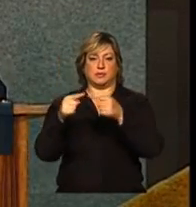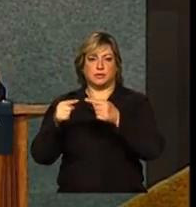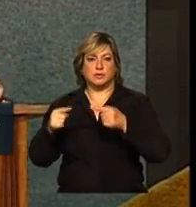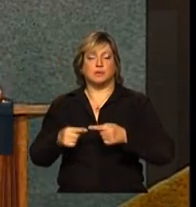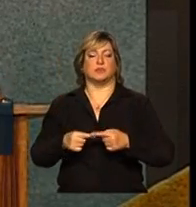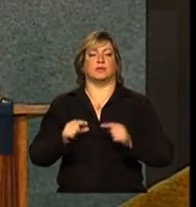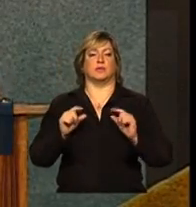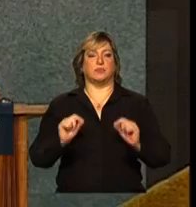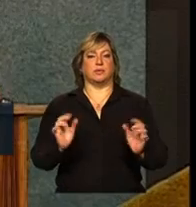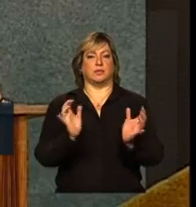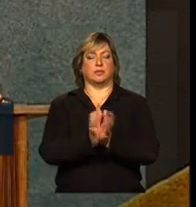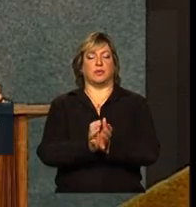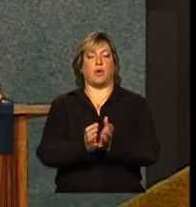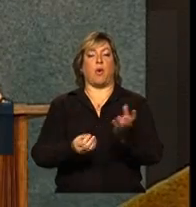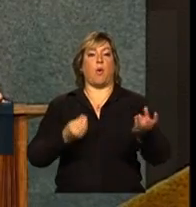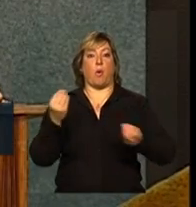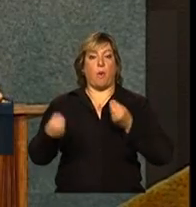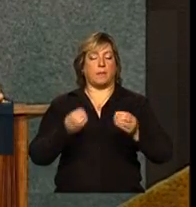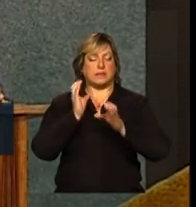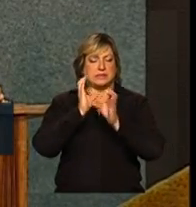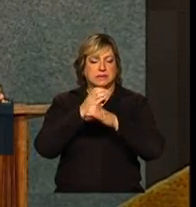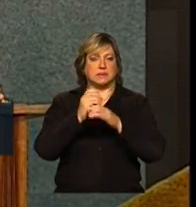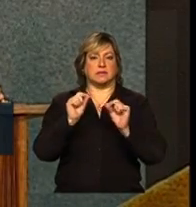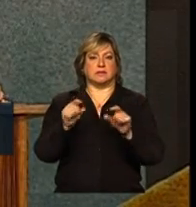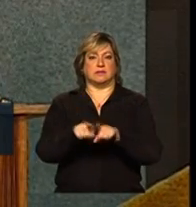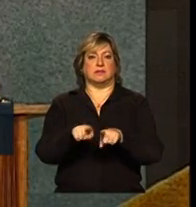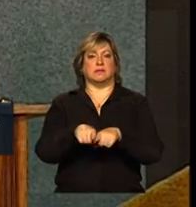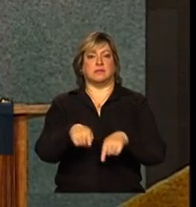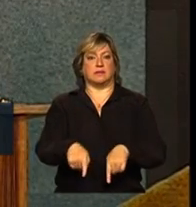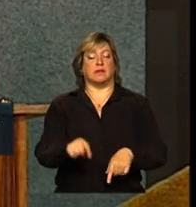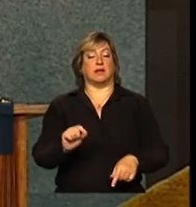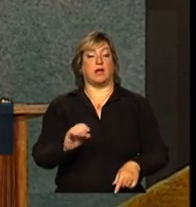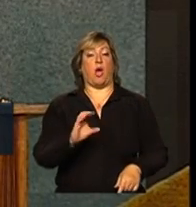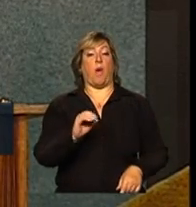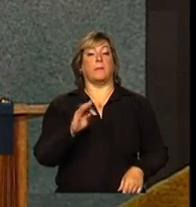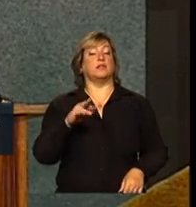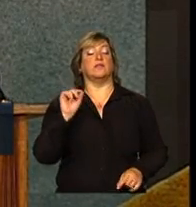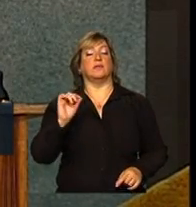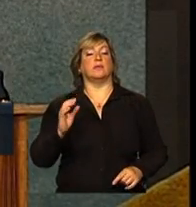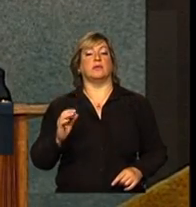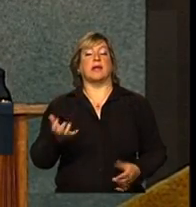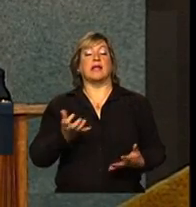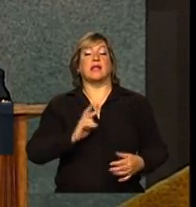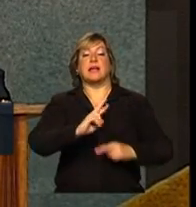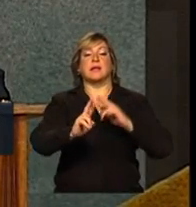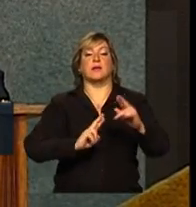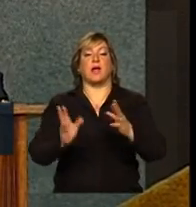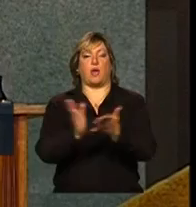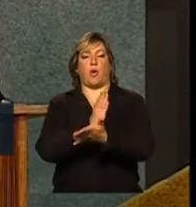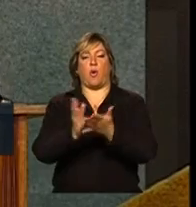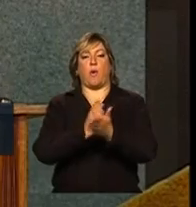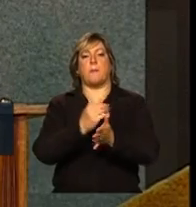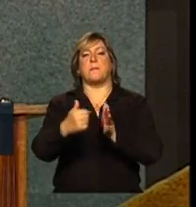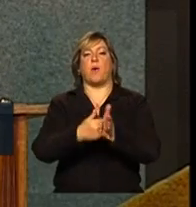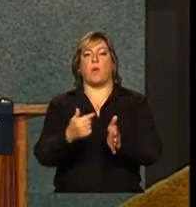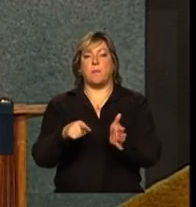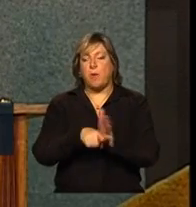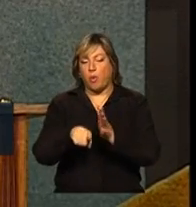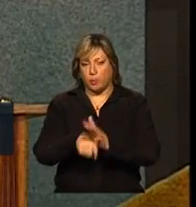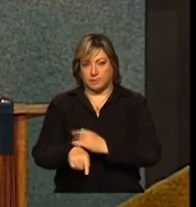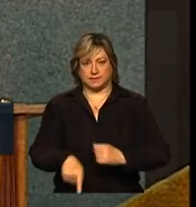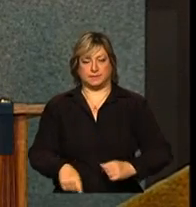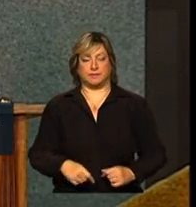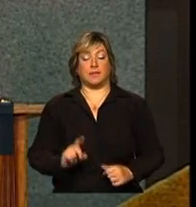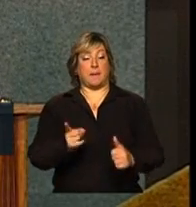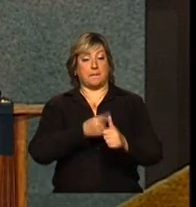municiados do instrumental científico para tal, com o objetivo de responder algumas perguntas. A primeira